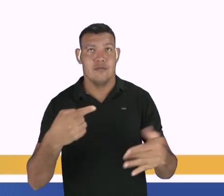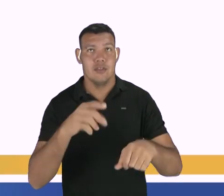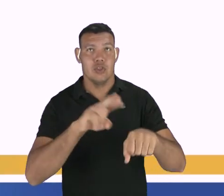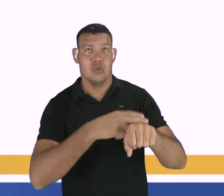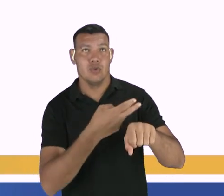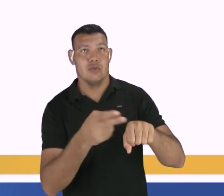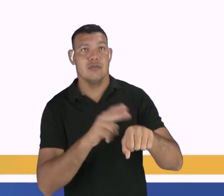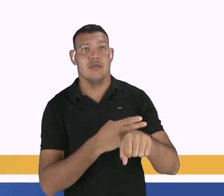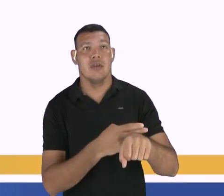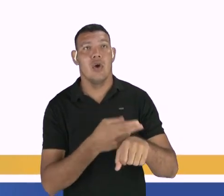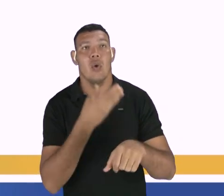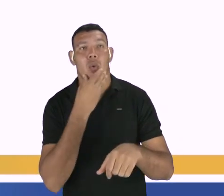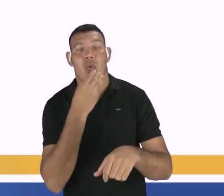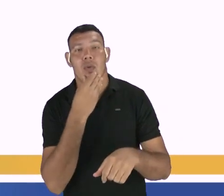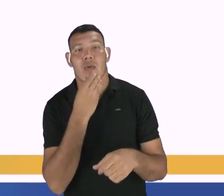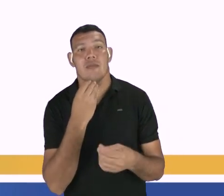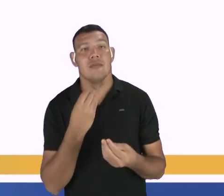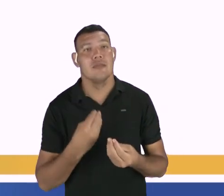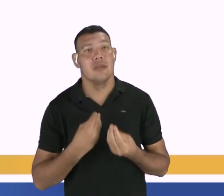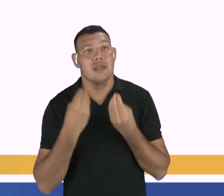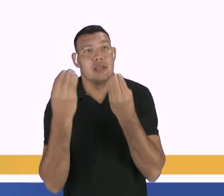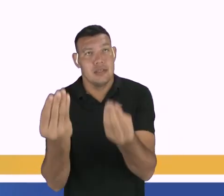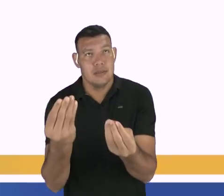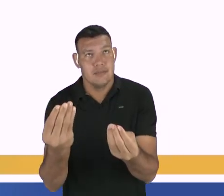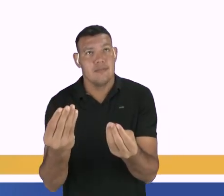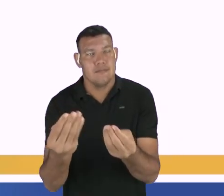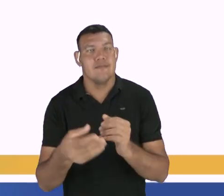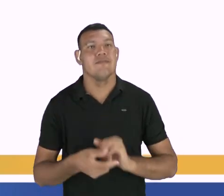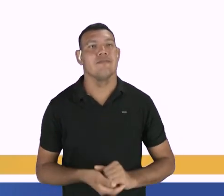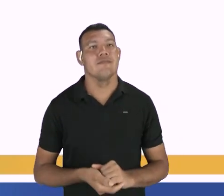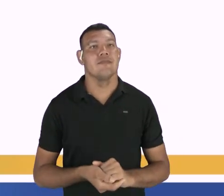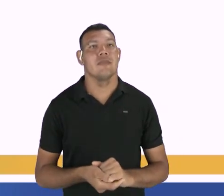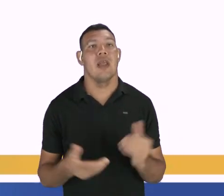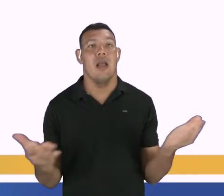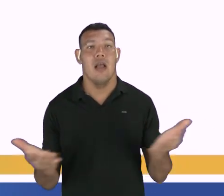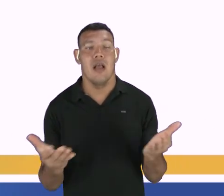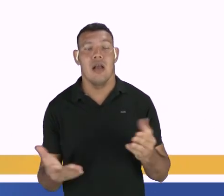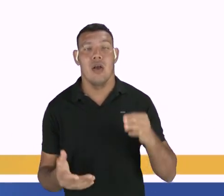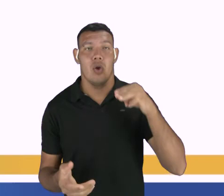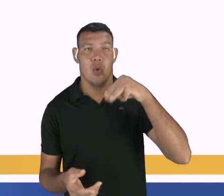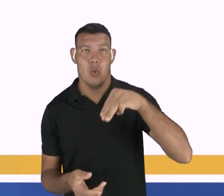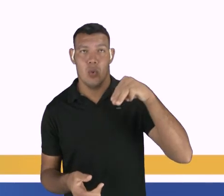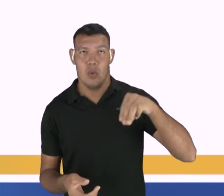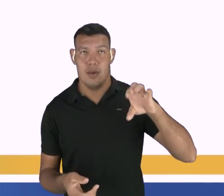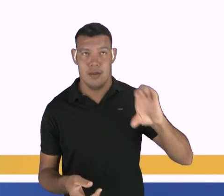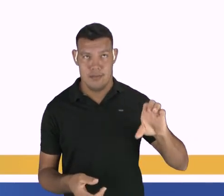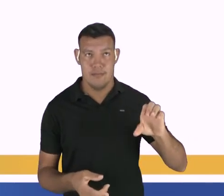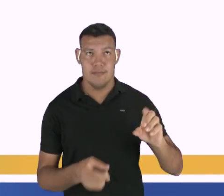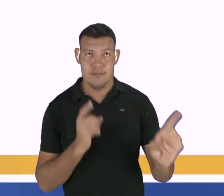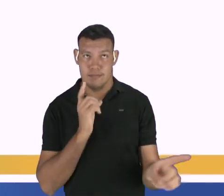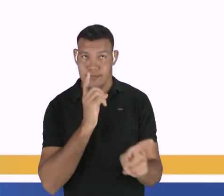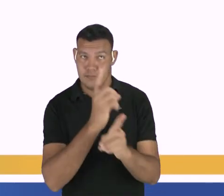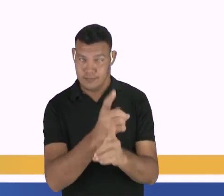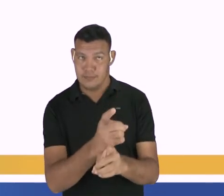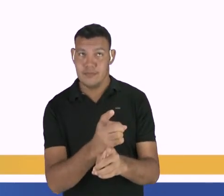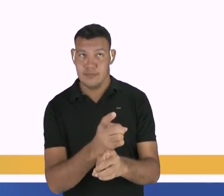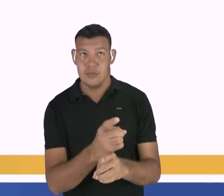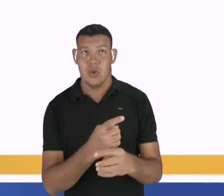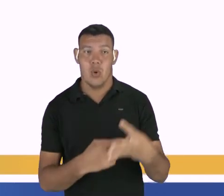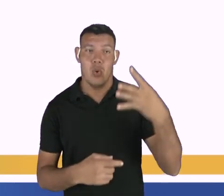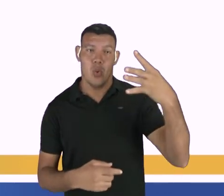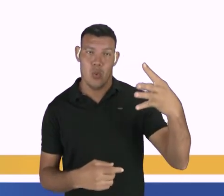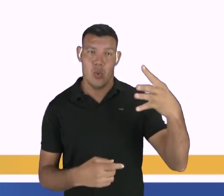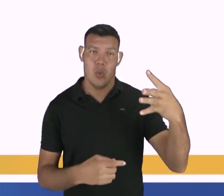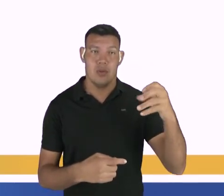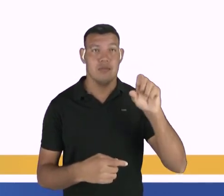tem denominador 8. Então, eu precisaria calcular o MMC, né, o mínimo múltiplo comum entre 4 e 8.